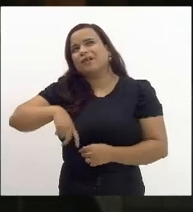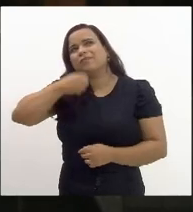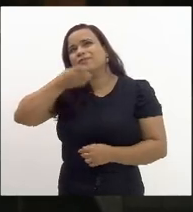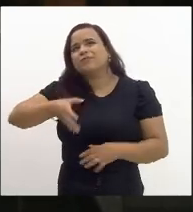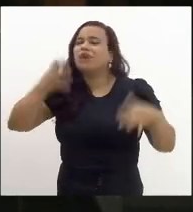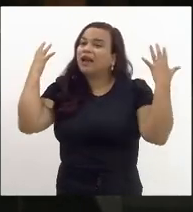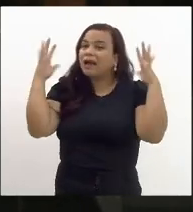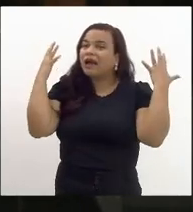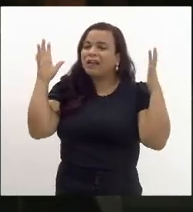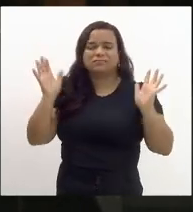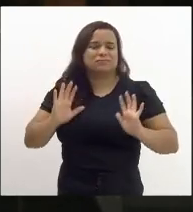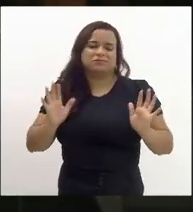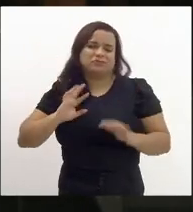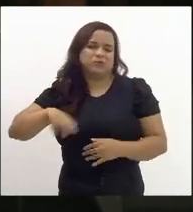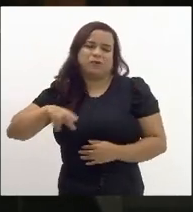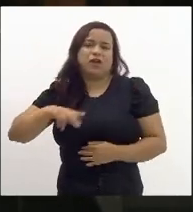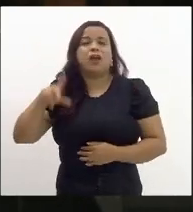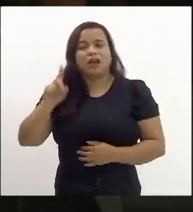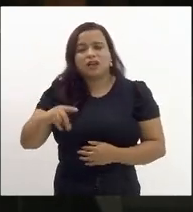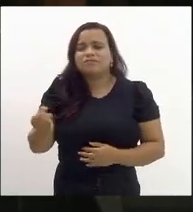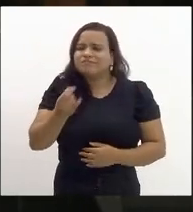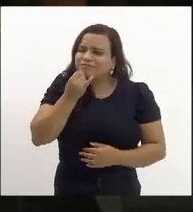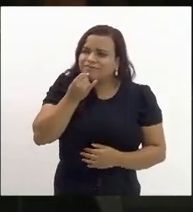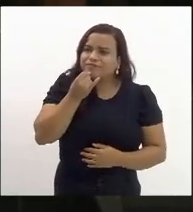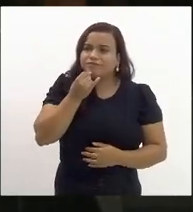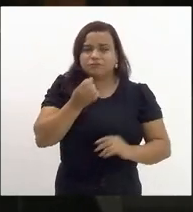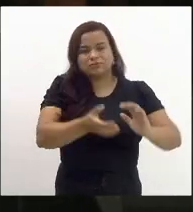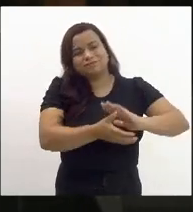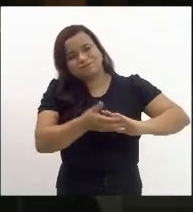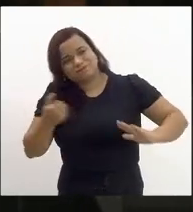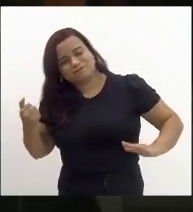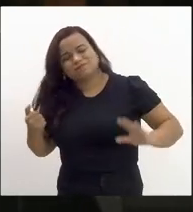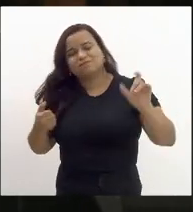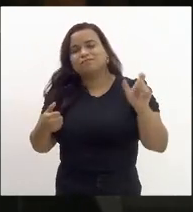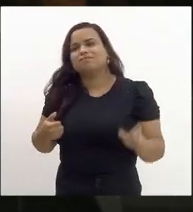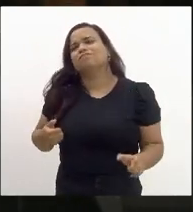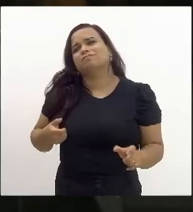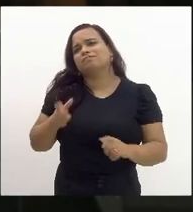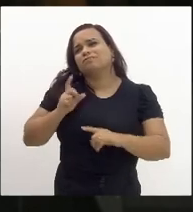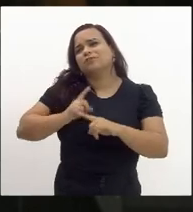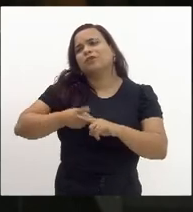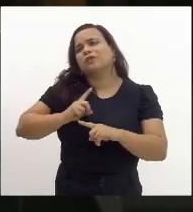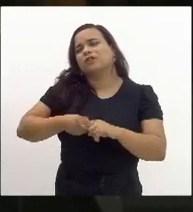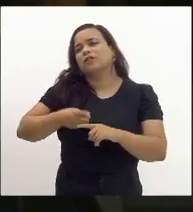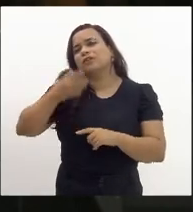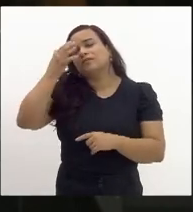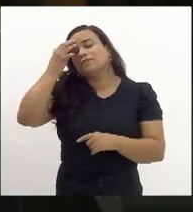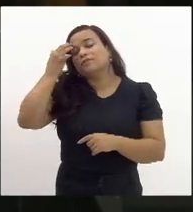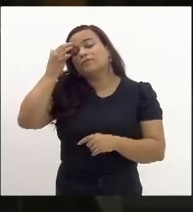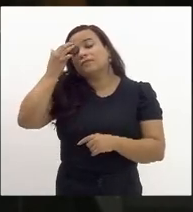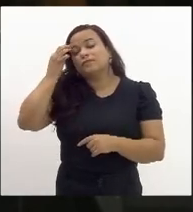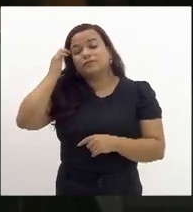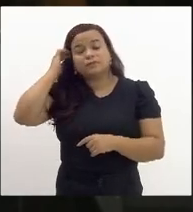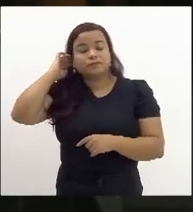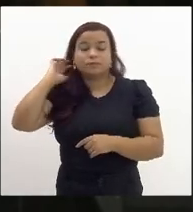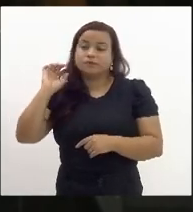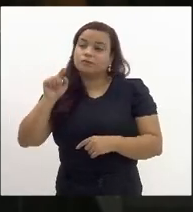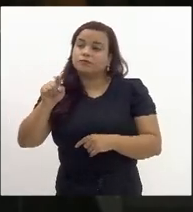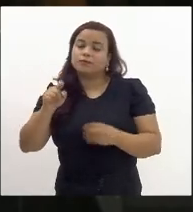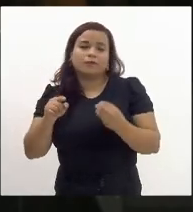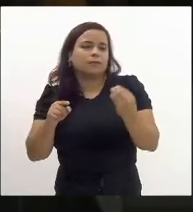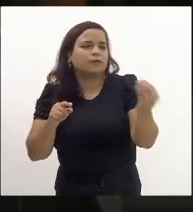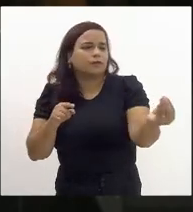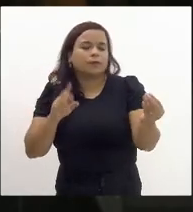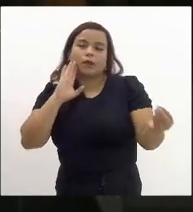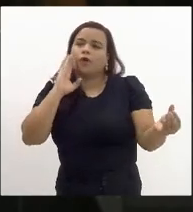comemoração, é digno de tristeza, porque a quem foi delegada a